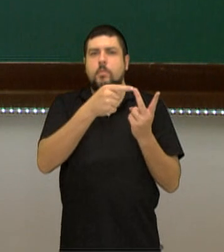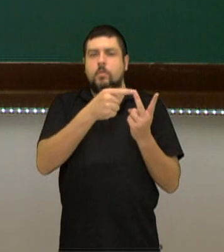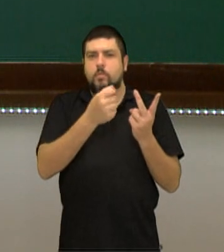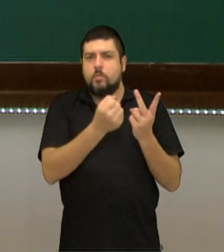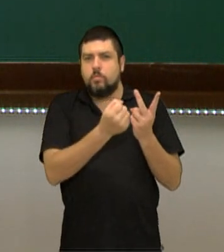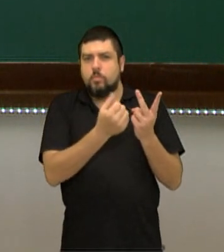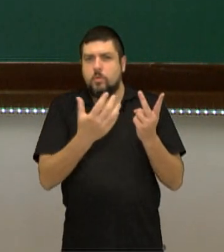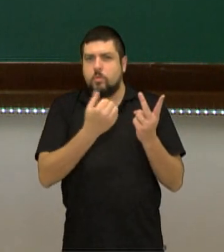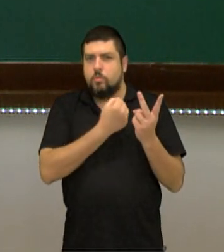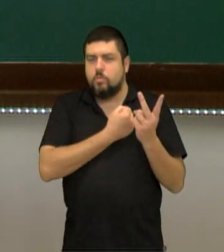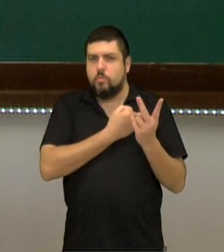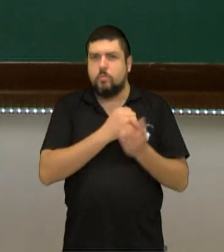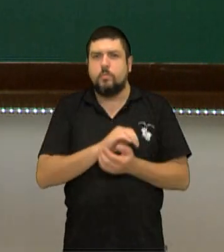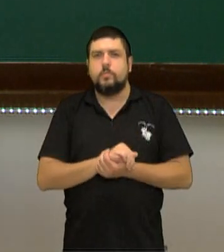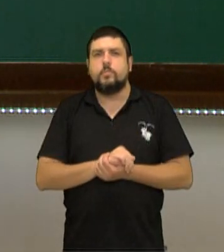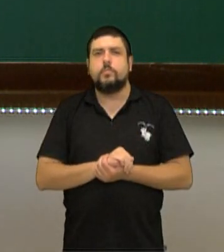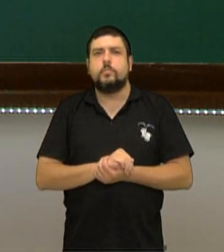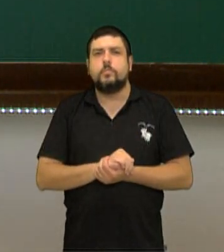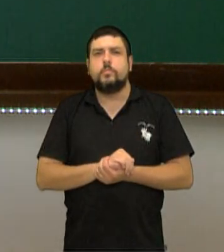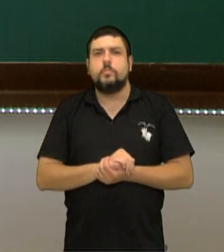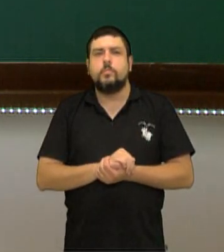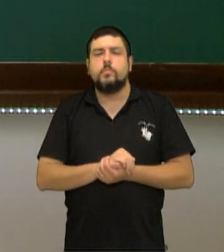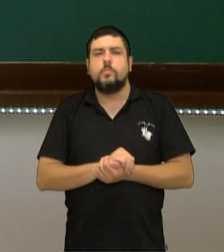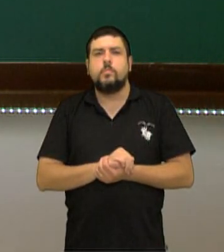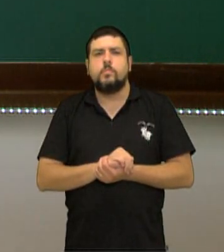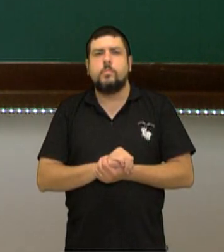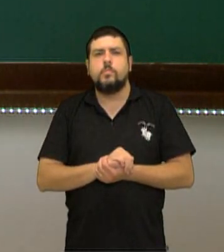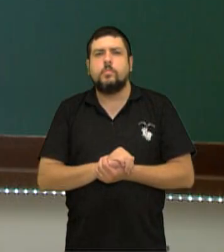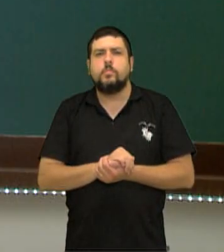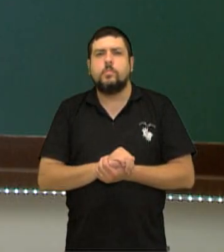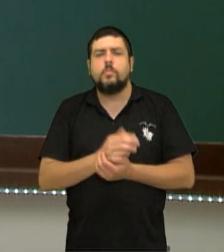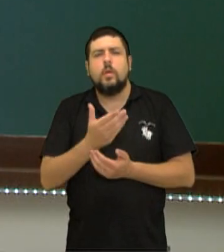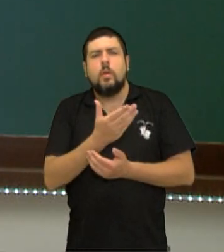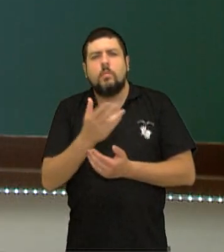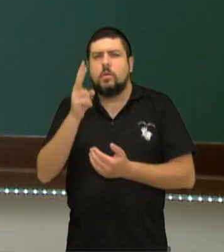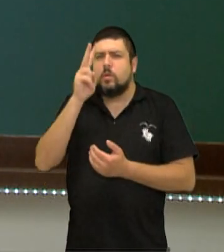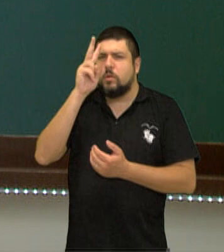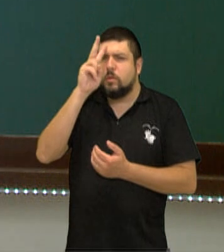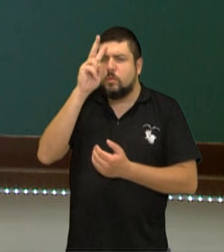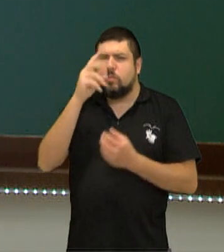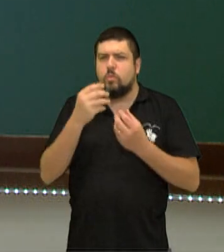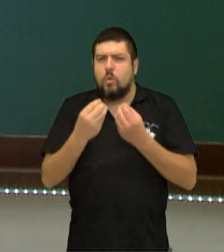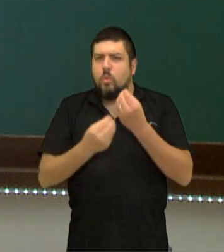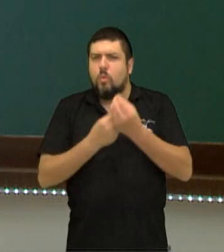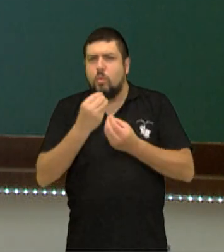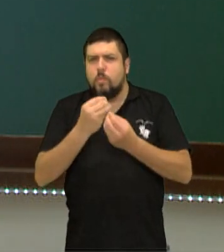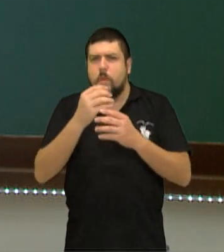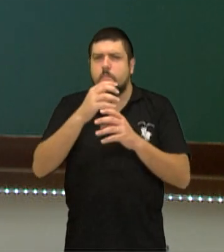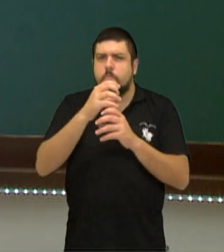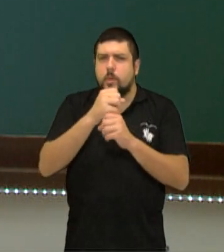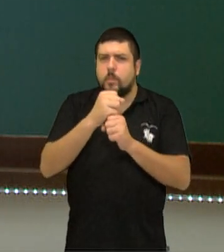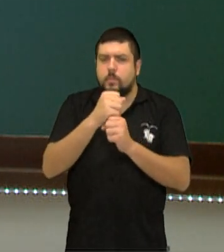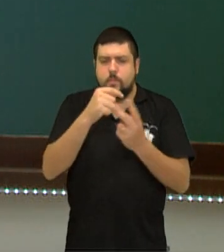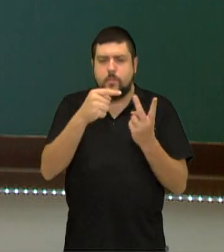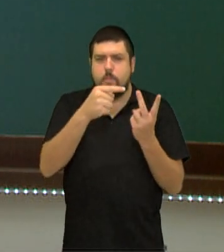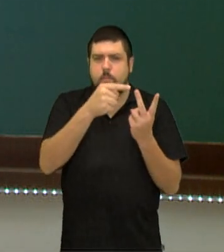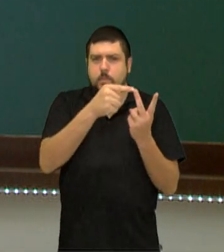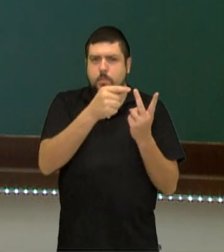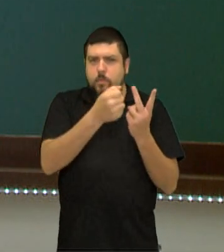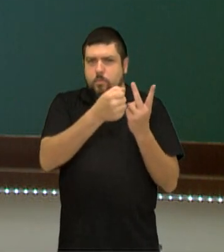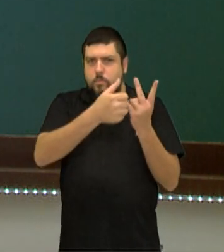ok? Bom, vocês se lembram então como é que a gente faz para calcular a raiz quadrada desses